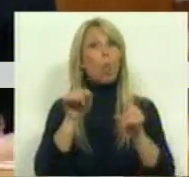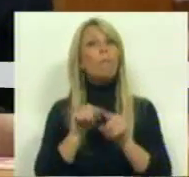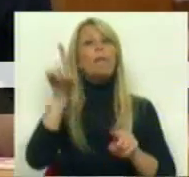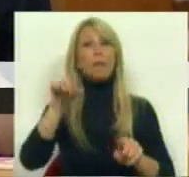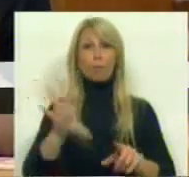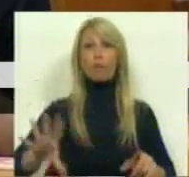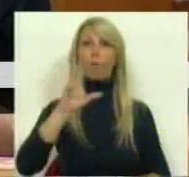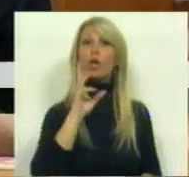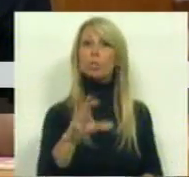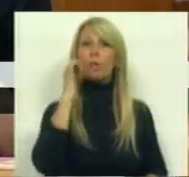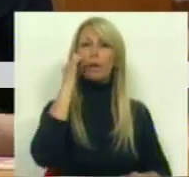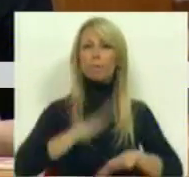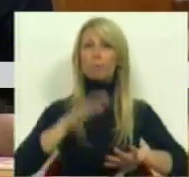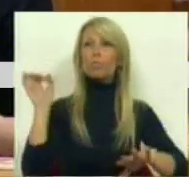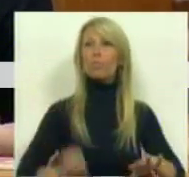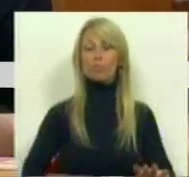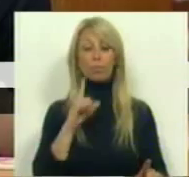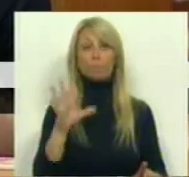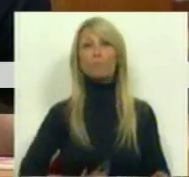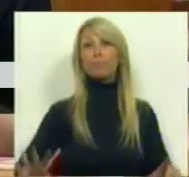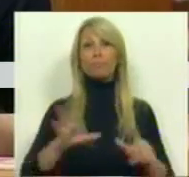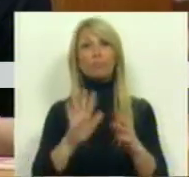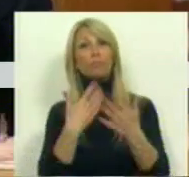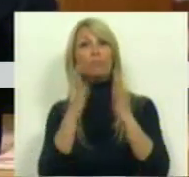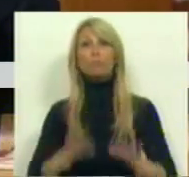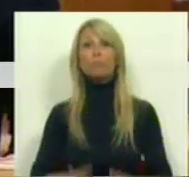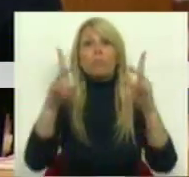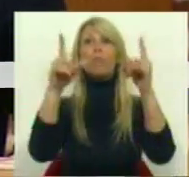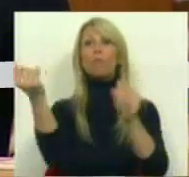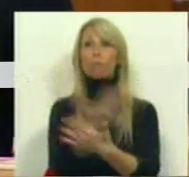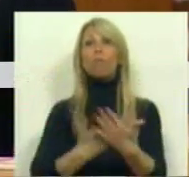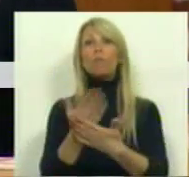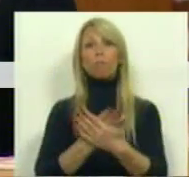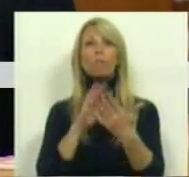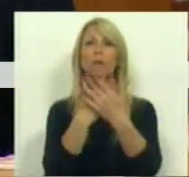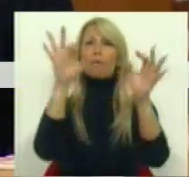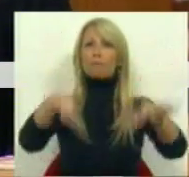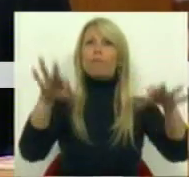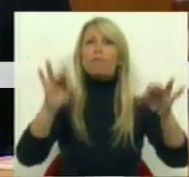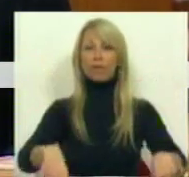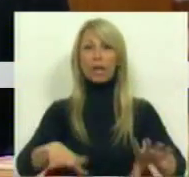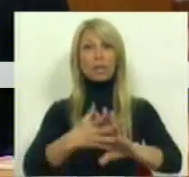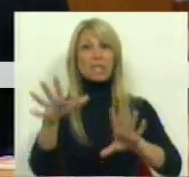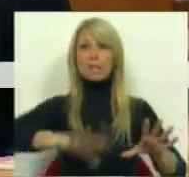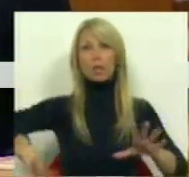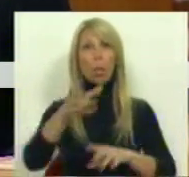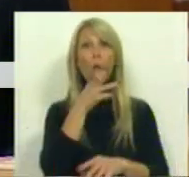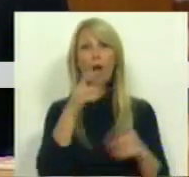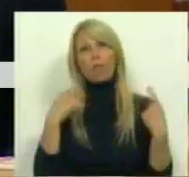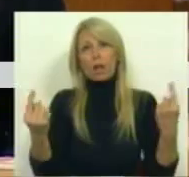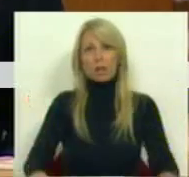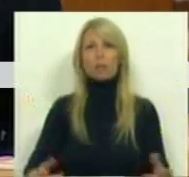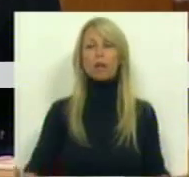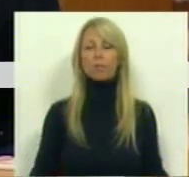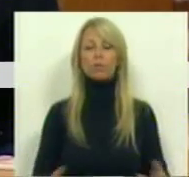crise, um elemento central para qualquer estratégia de crescimento económico que tire o país do buraco em que nos enfiaram. A TAP